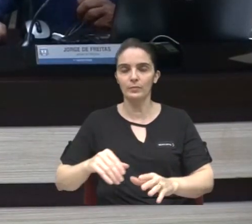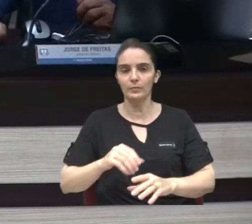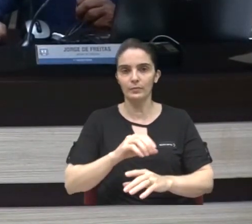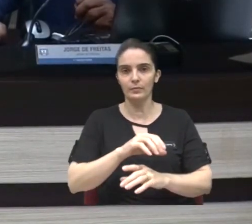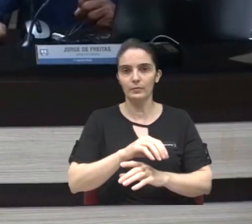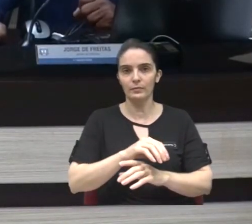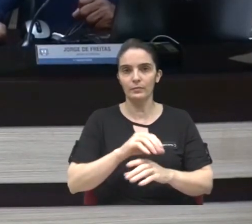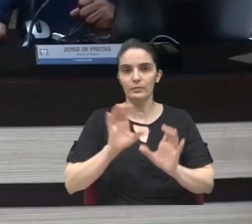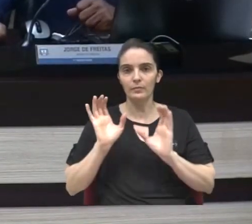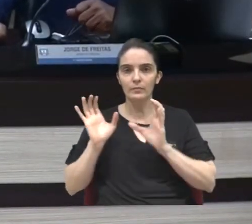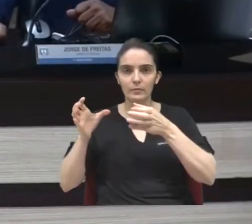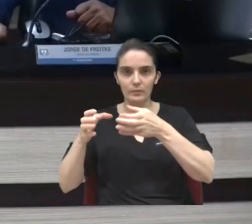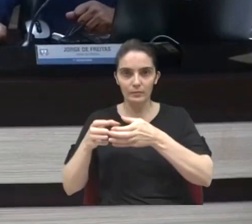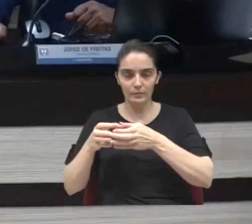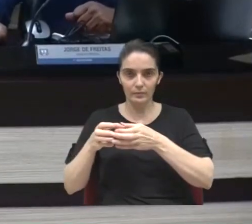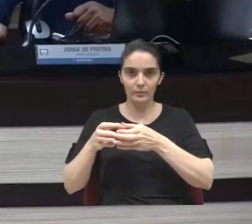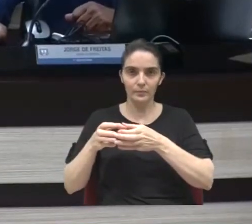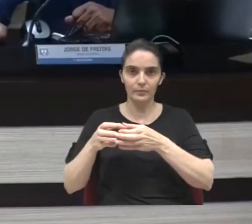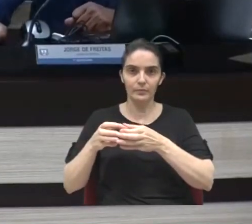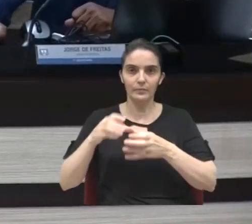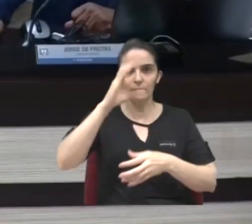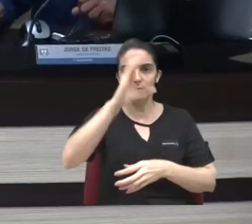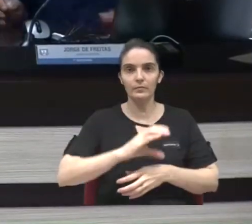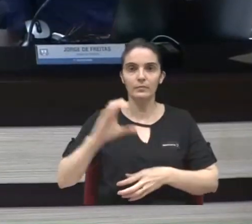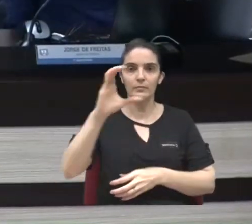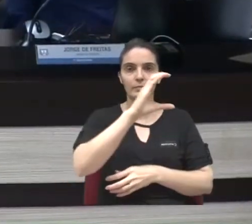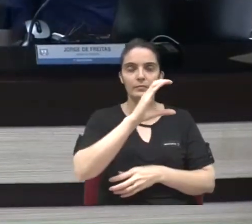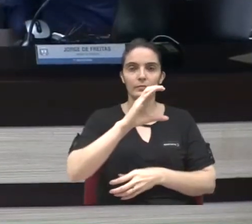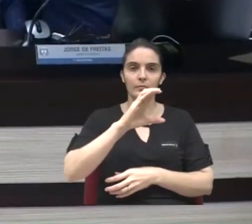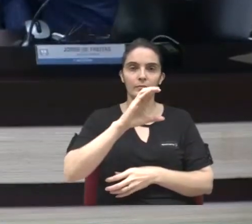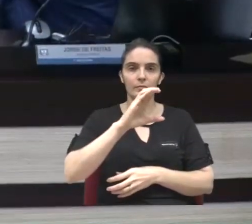Davi. Autoria, vereadora doutora Mayra Costa.